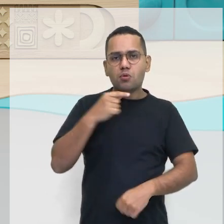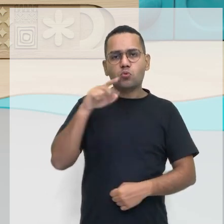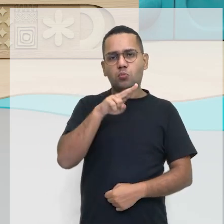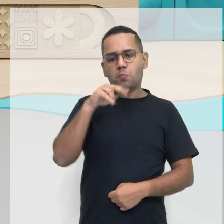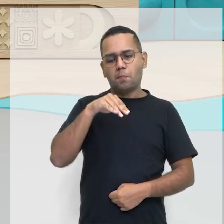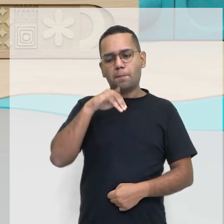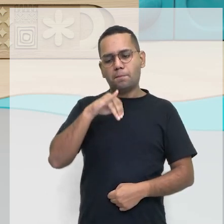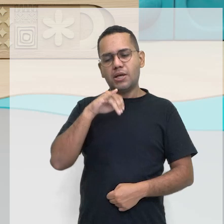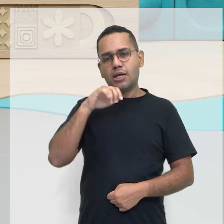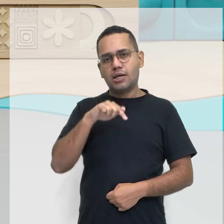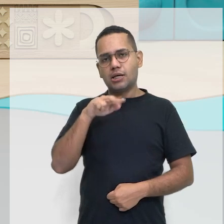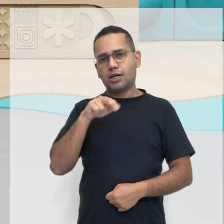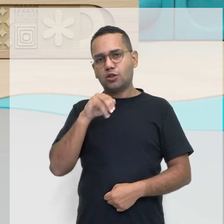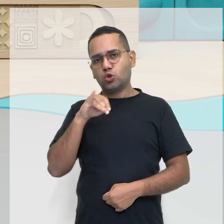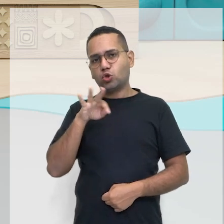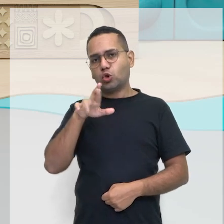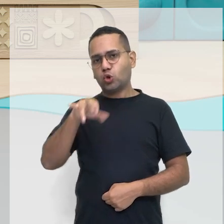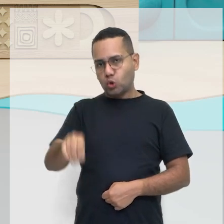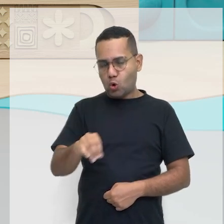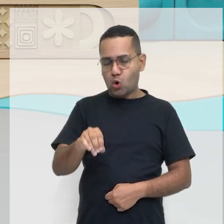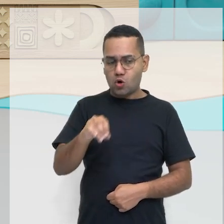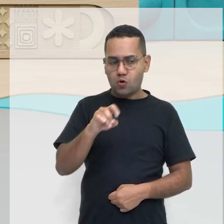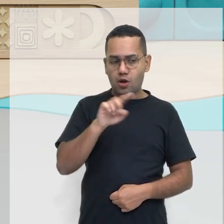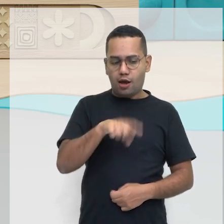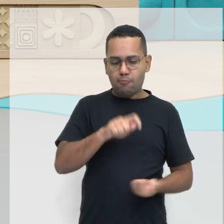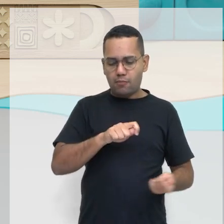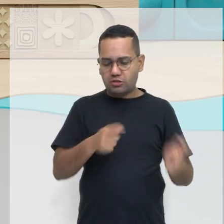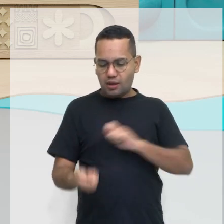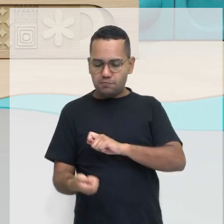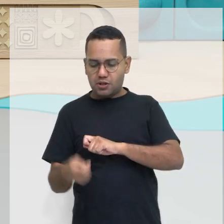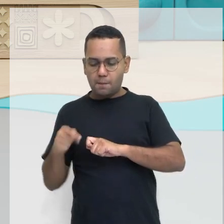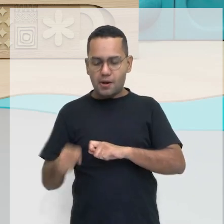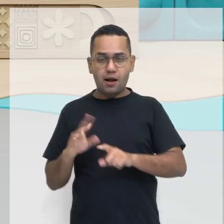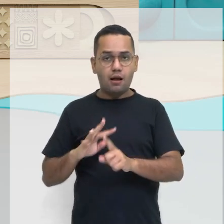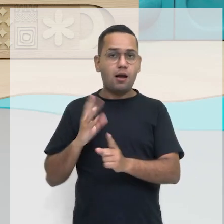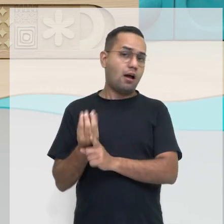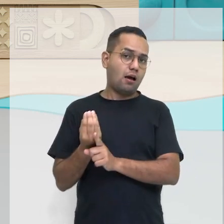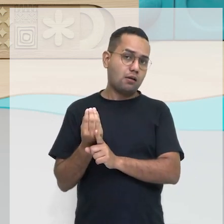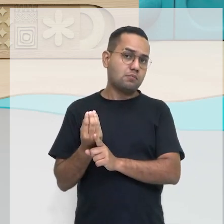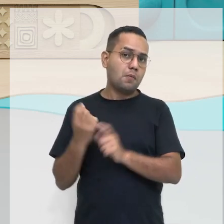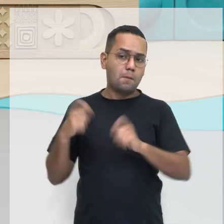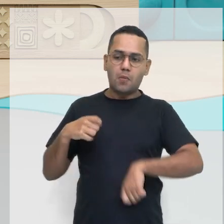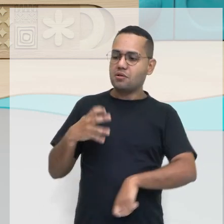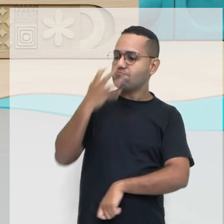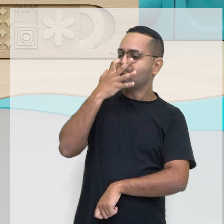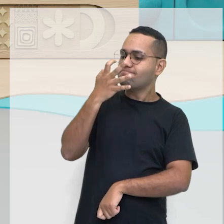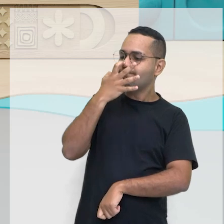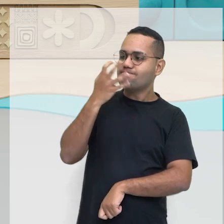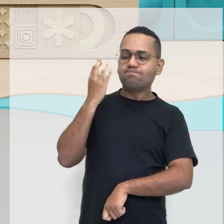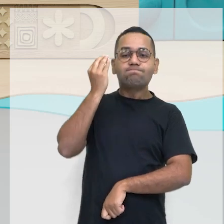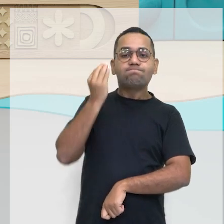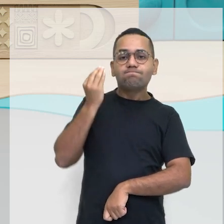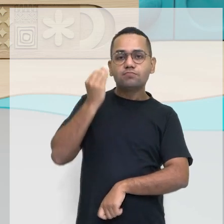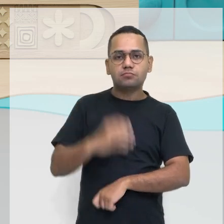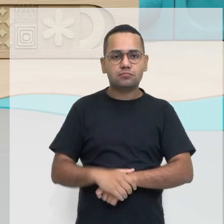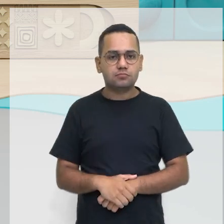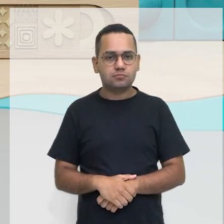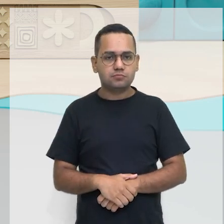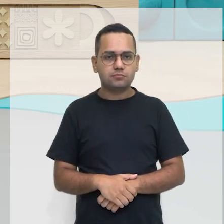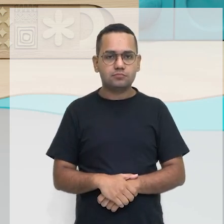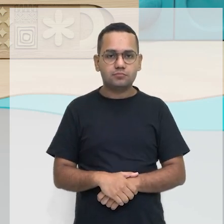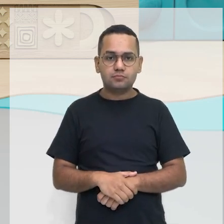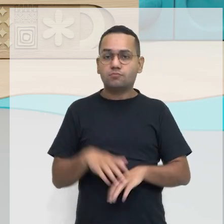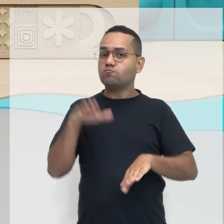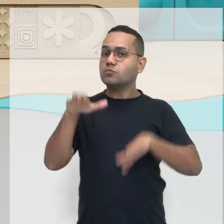a sua funcionalidade e passa a ser algo contemplativo, dependendo